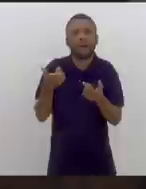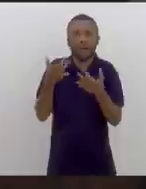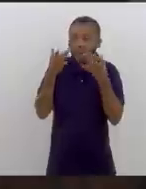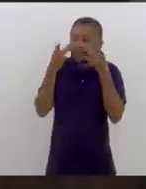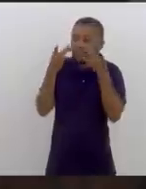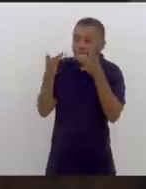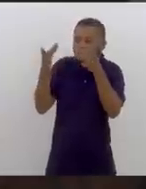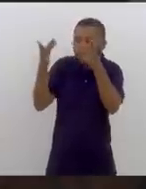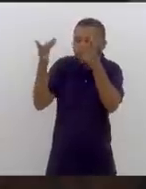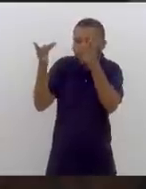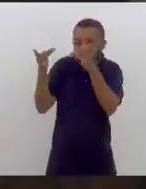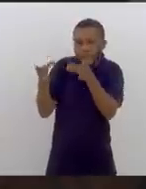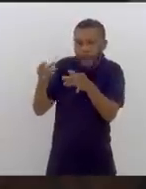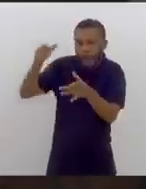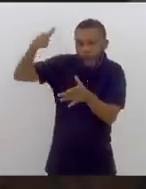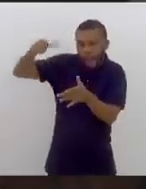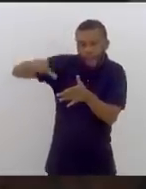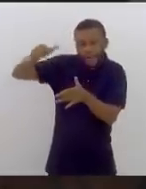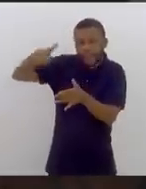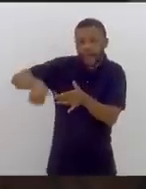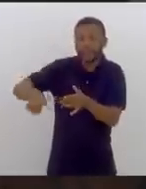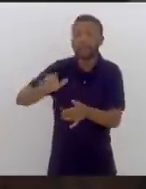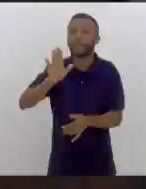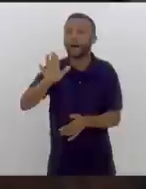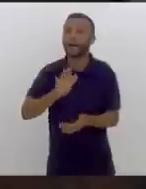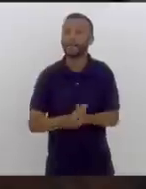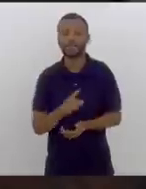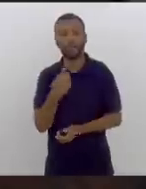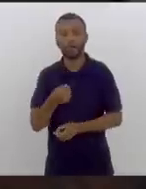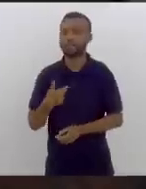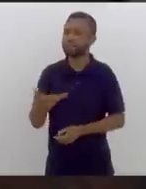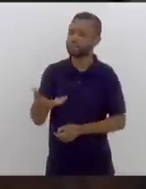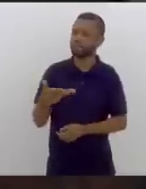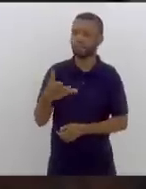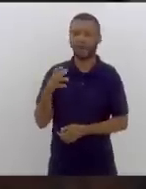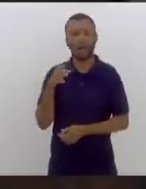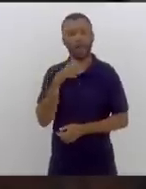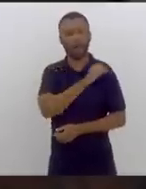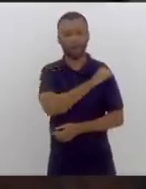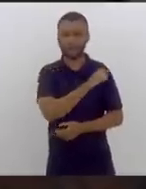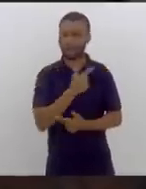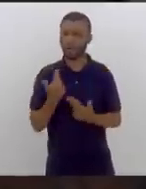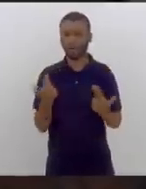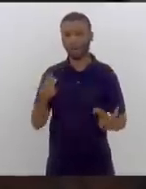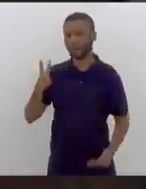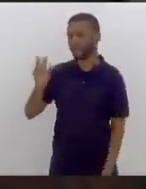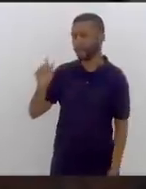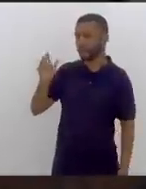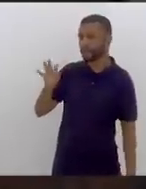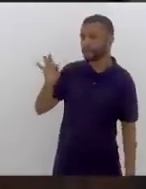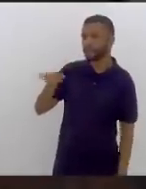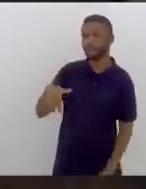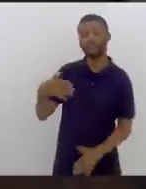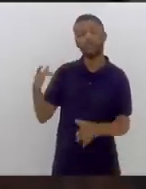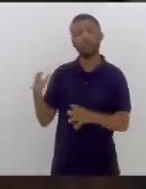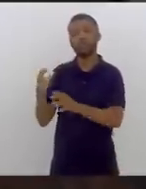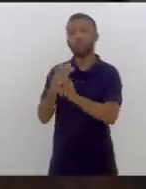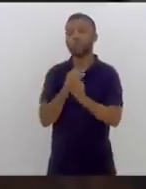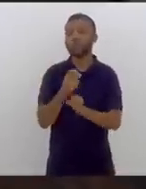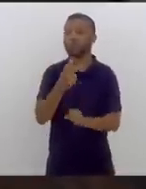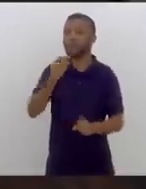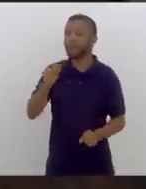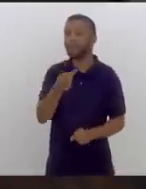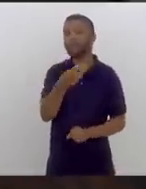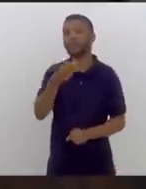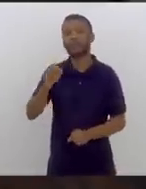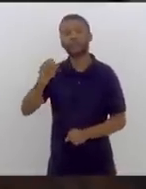minuciosa mas precisamos dar agilidade como o Valentim falou aqui são mais de 2.300